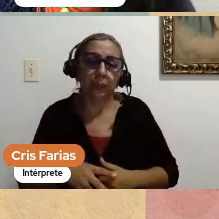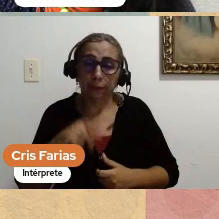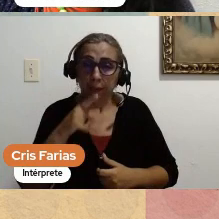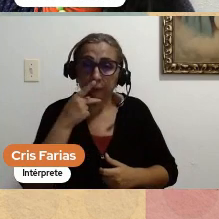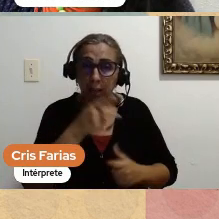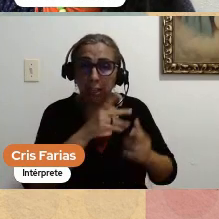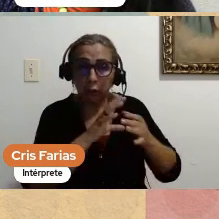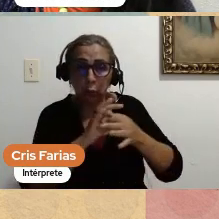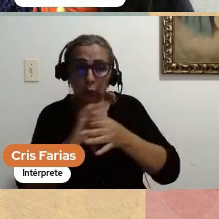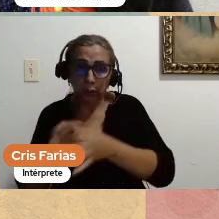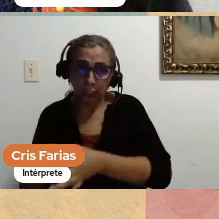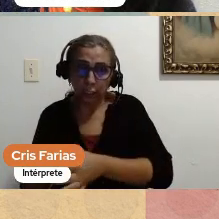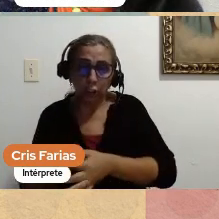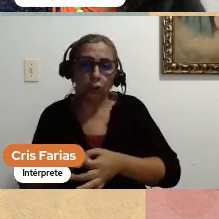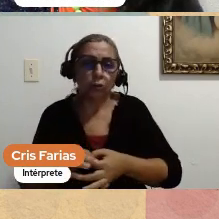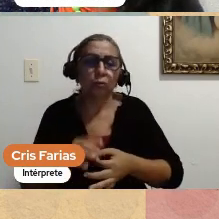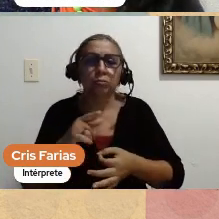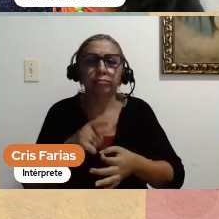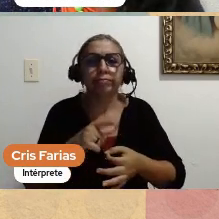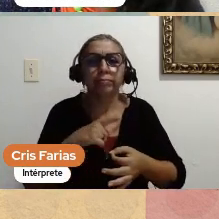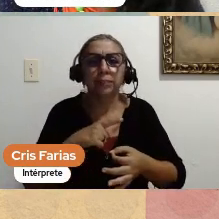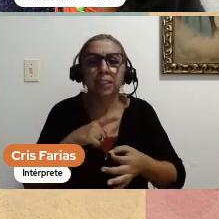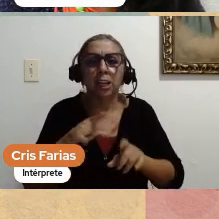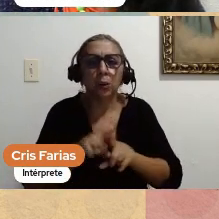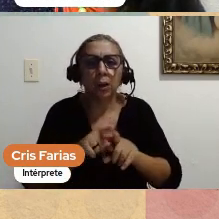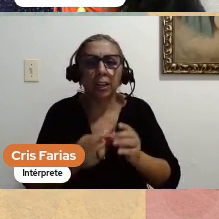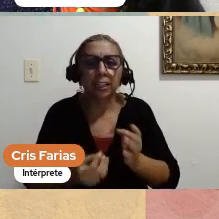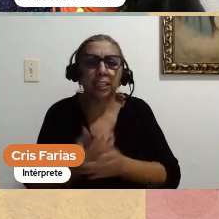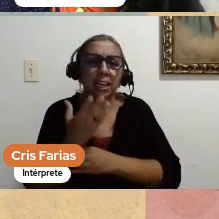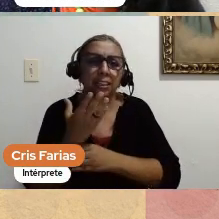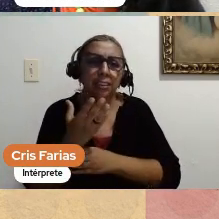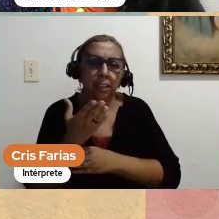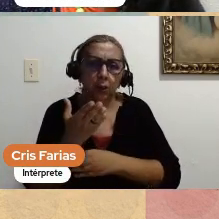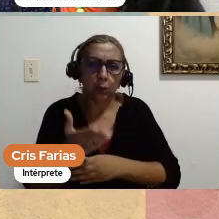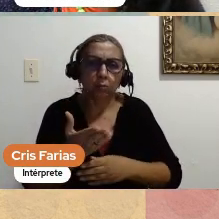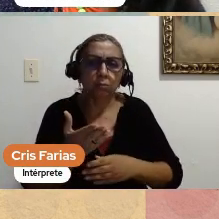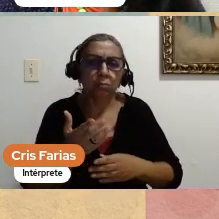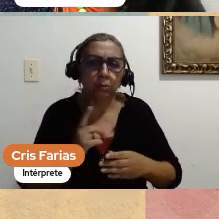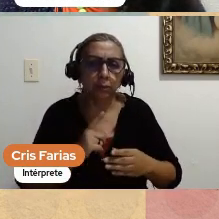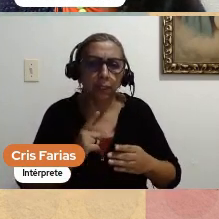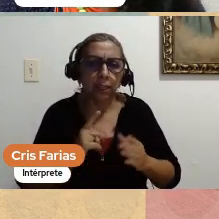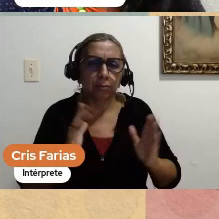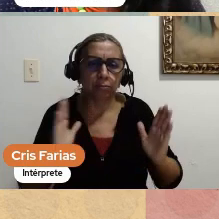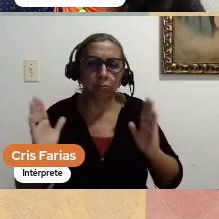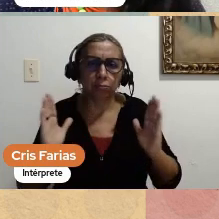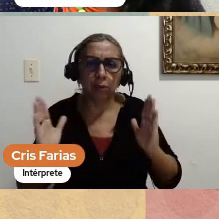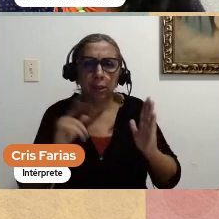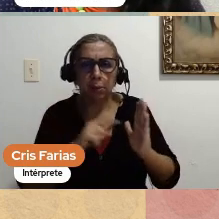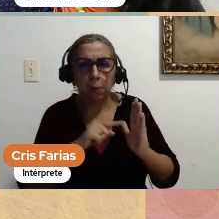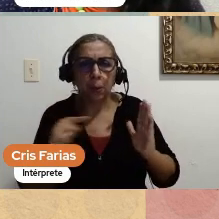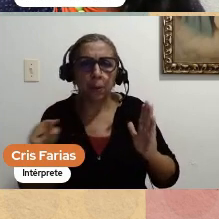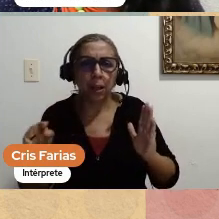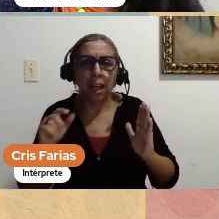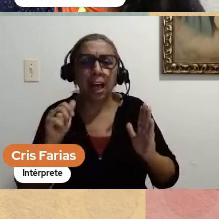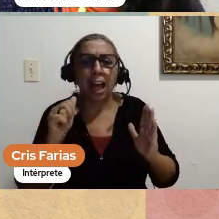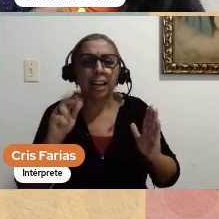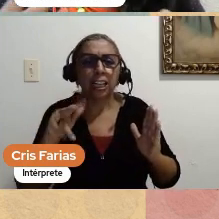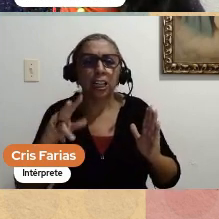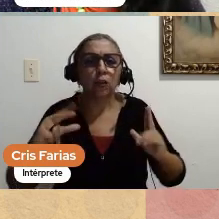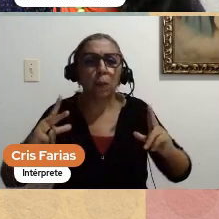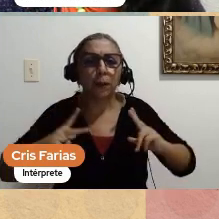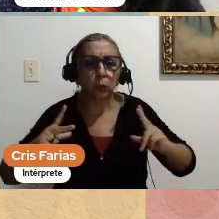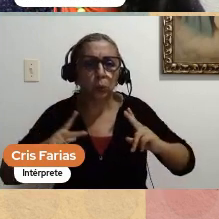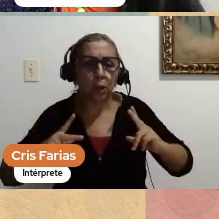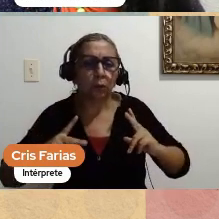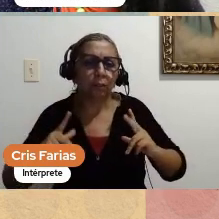contexto arquivístico, é igualmente falar da própria criação da COC. E nesse momento que os arquivos pessoais